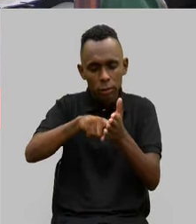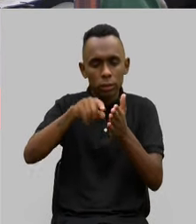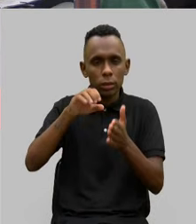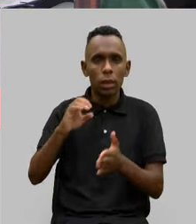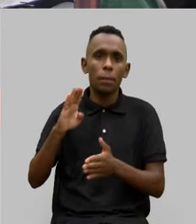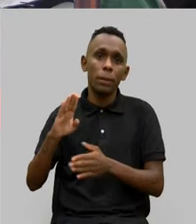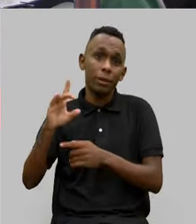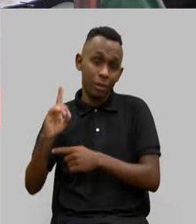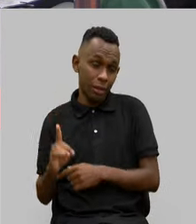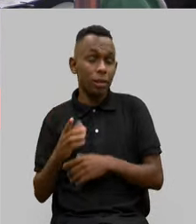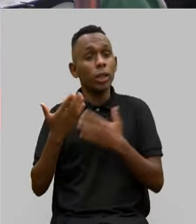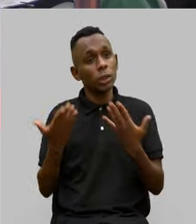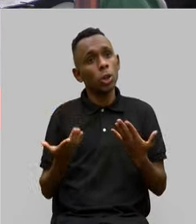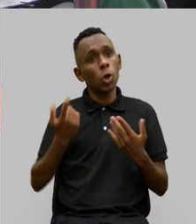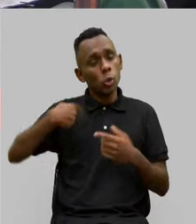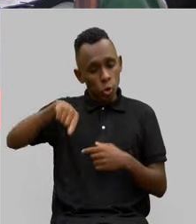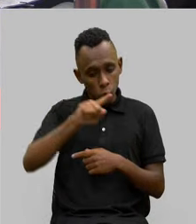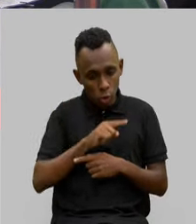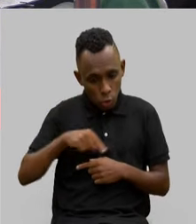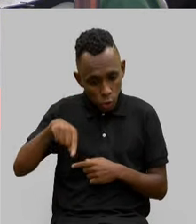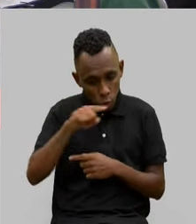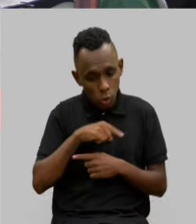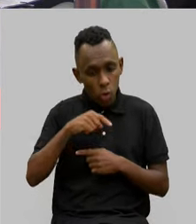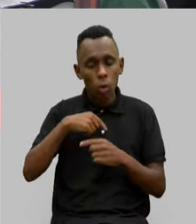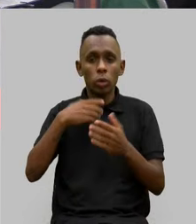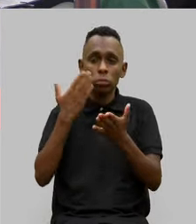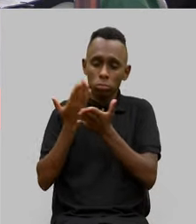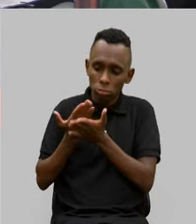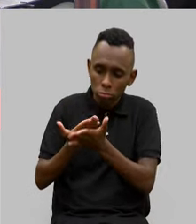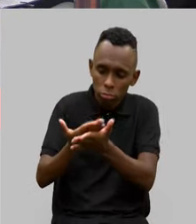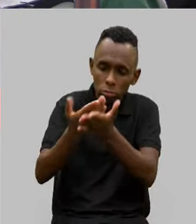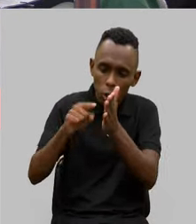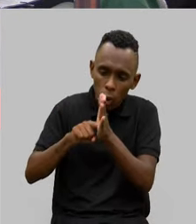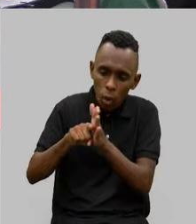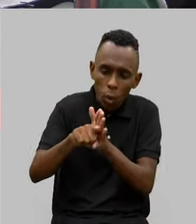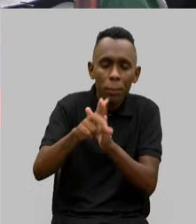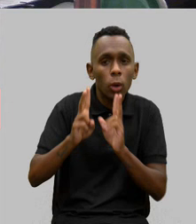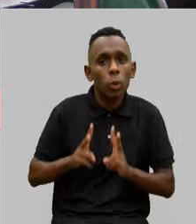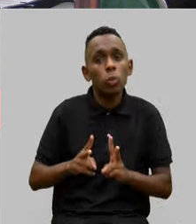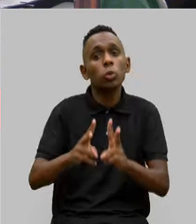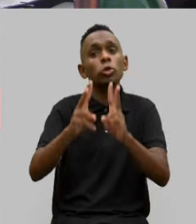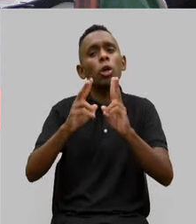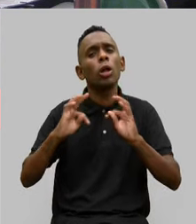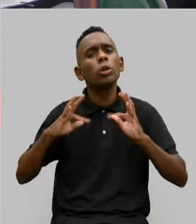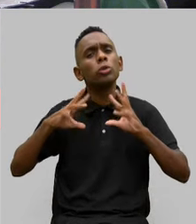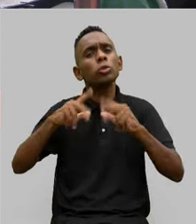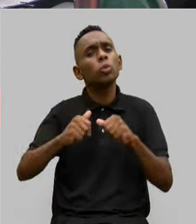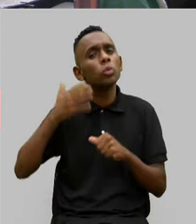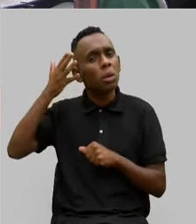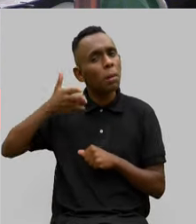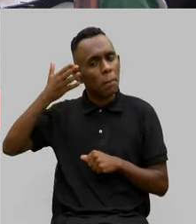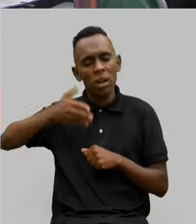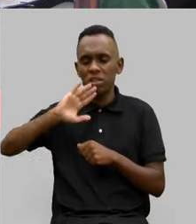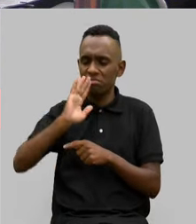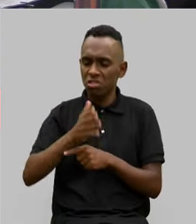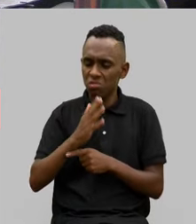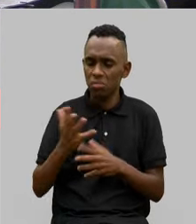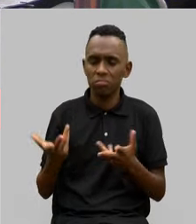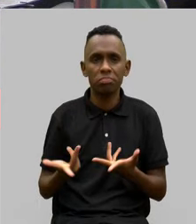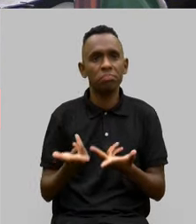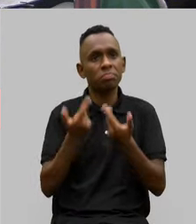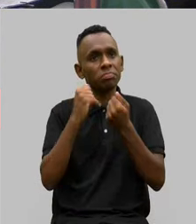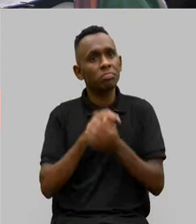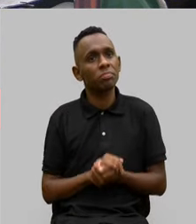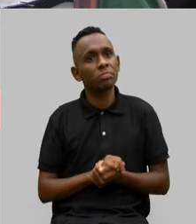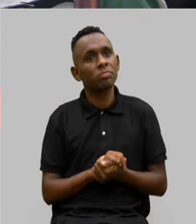leves então a gente também tá fomentando a educação continuada tudo isso que foi lado aqui é incrível e eu